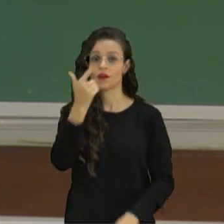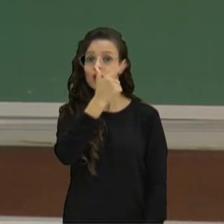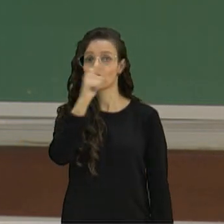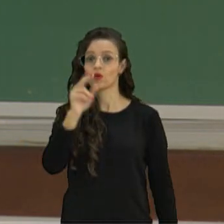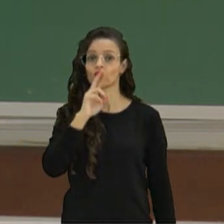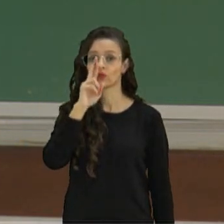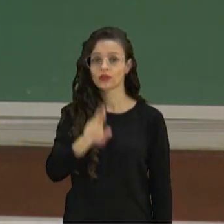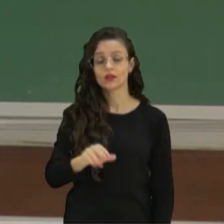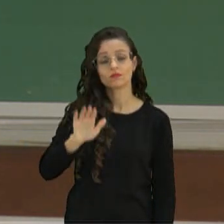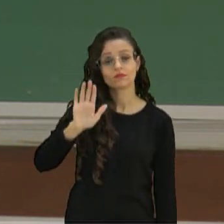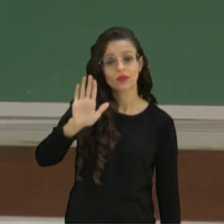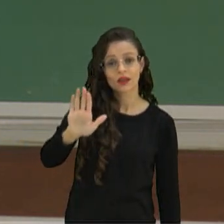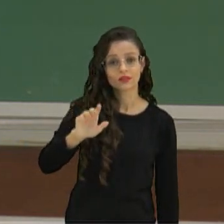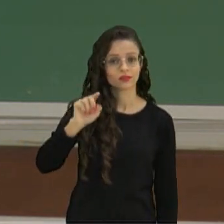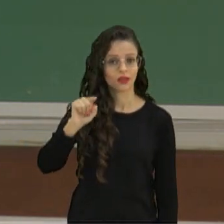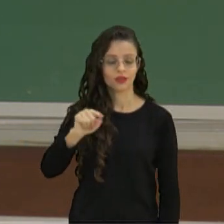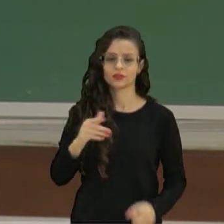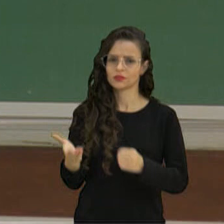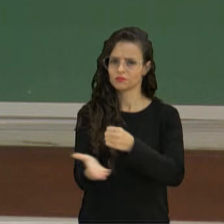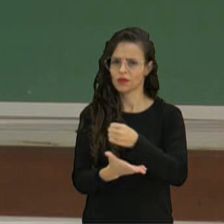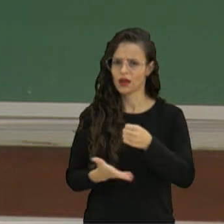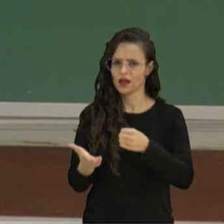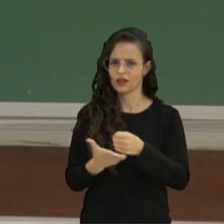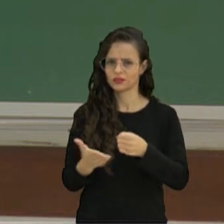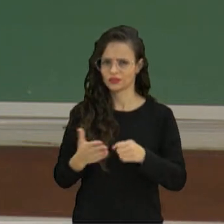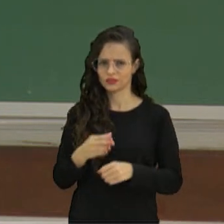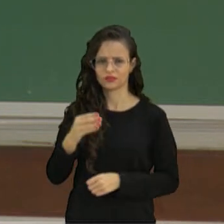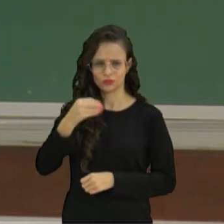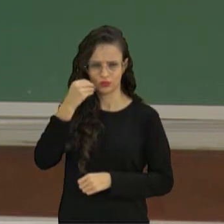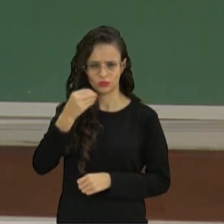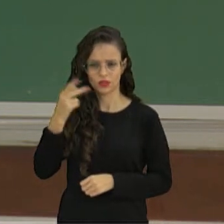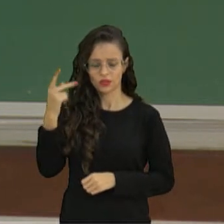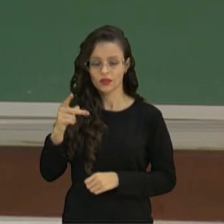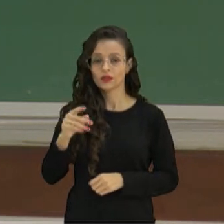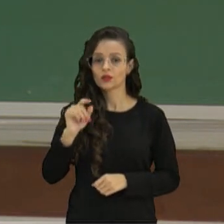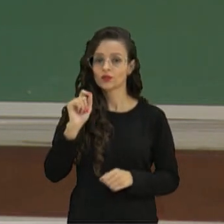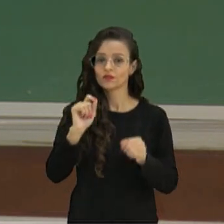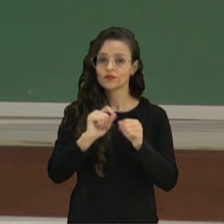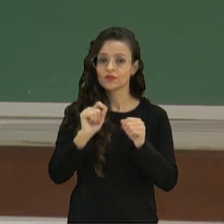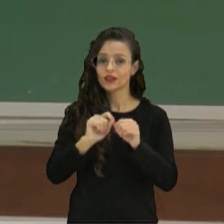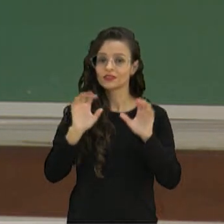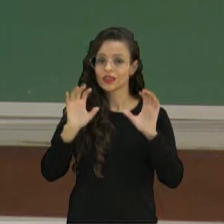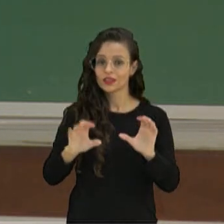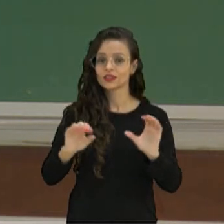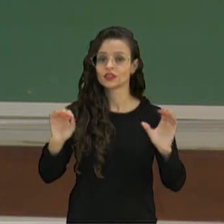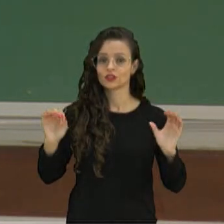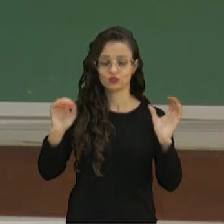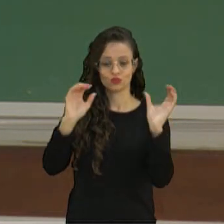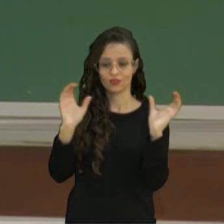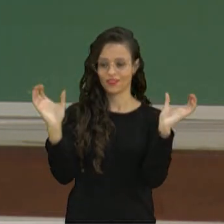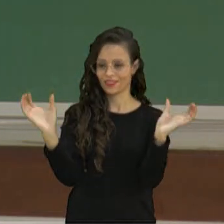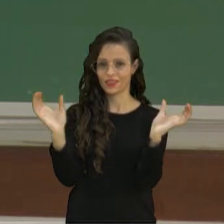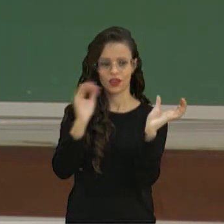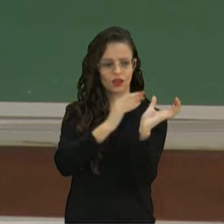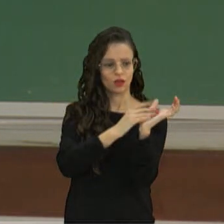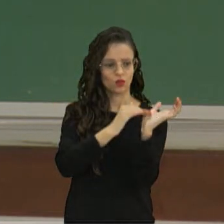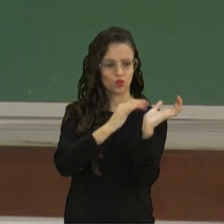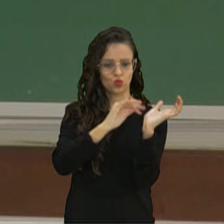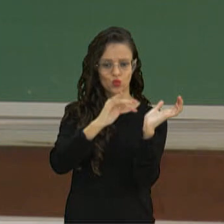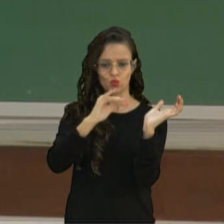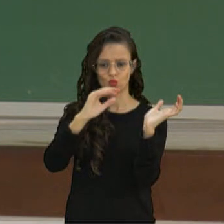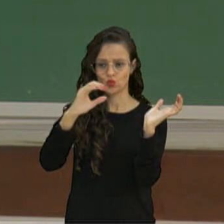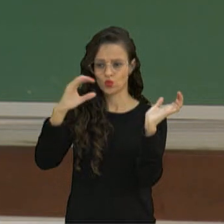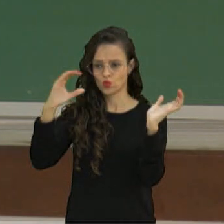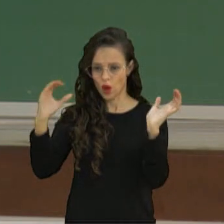resultado. Gente, essa foi a base do experimento do Mendel. Fazer uma polinização cruzada